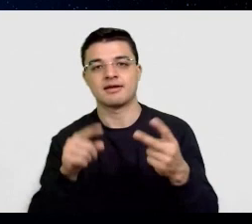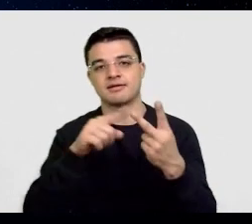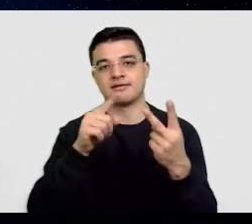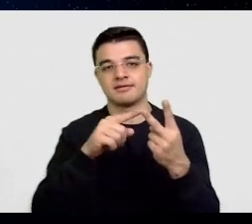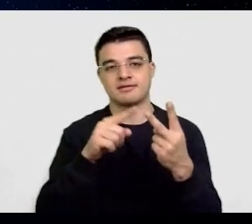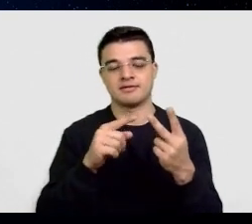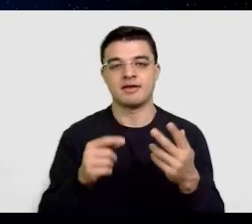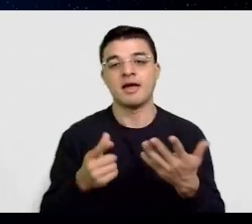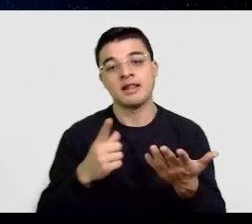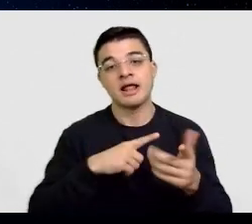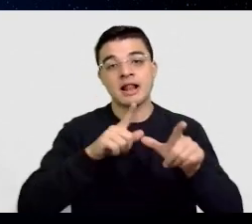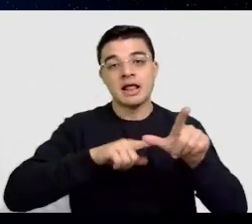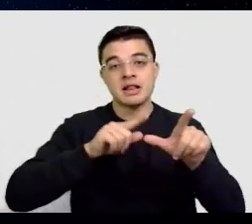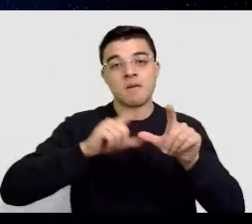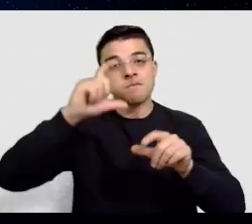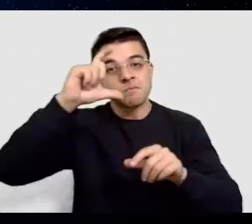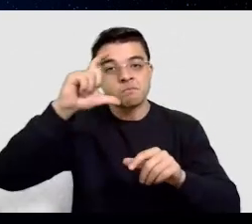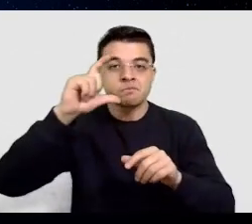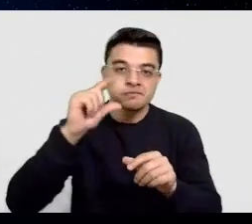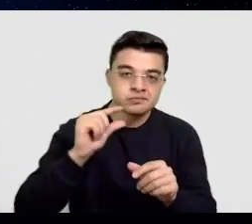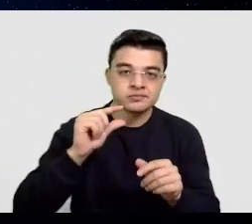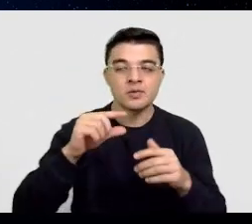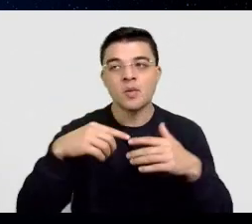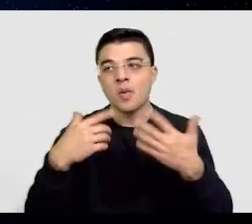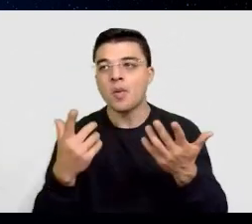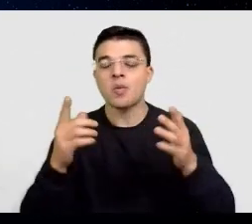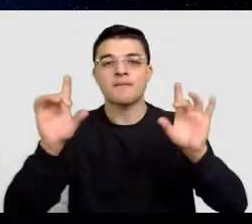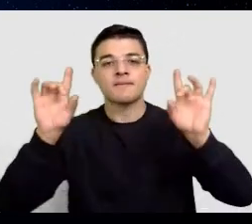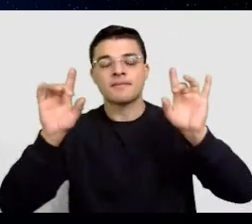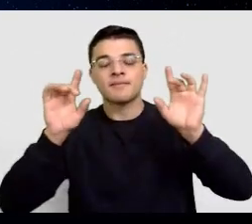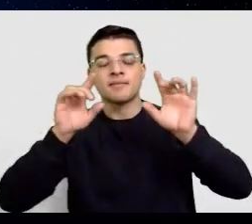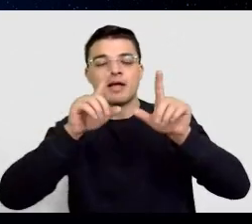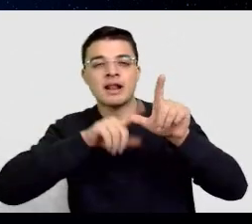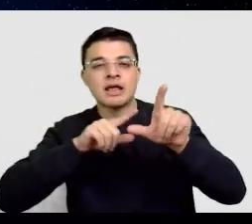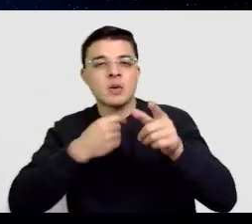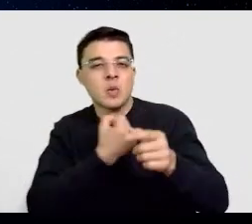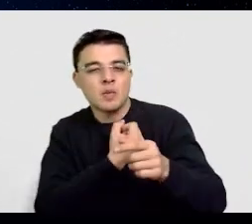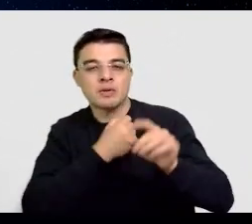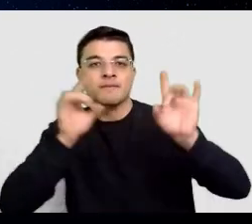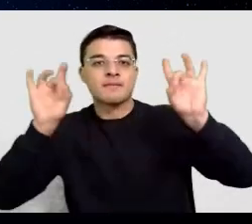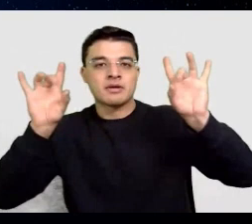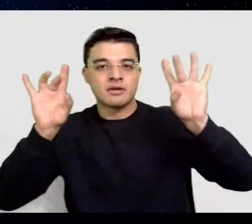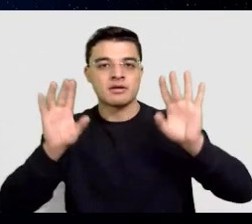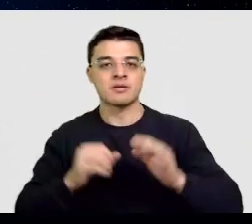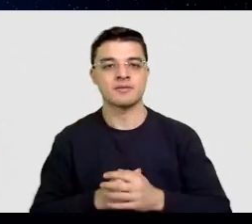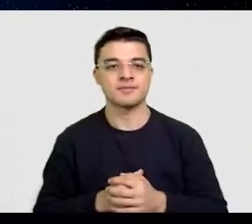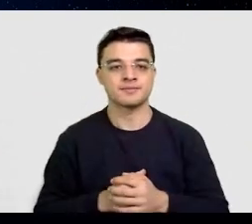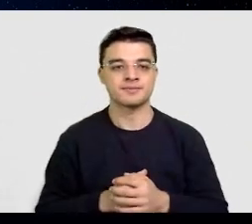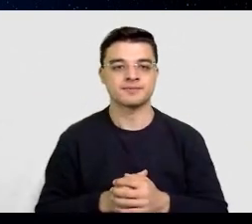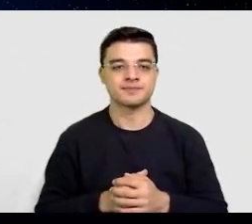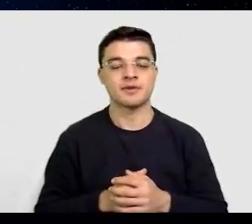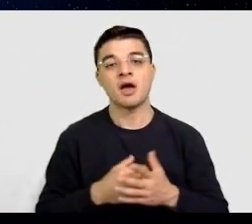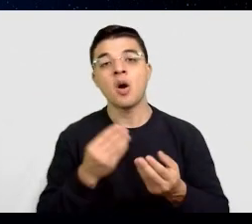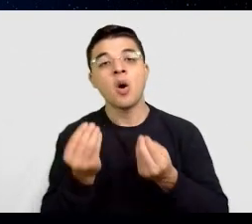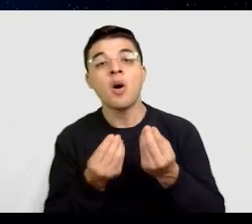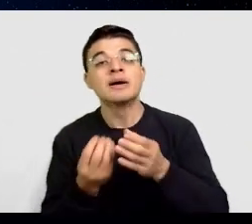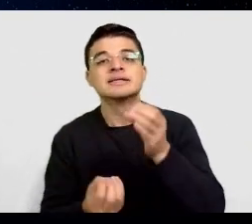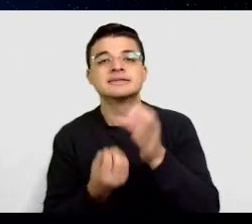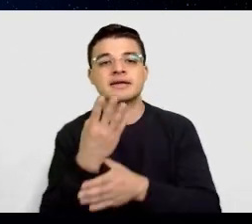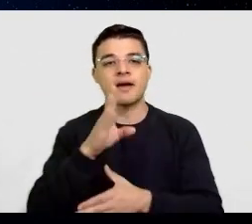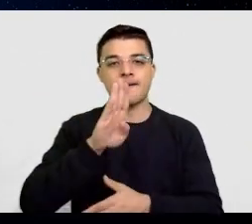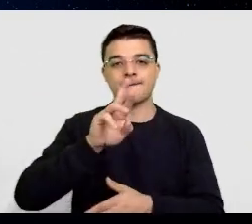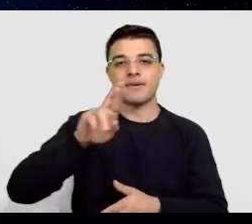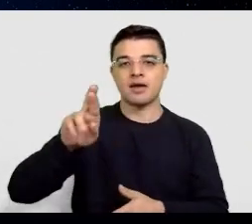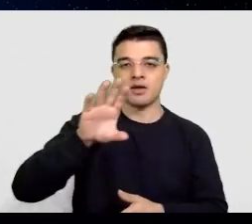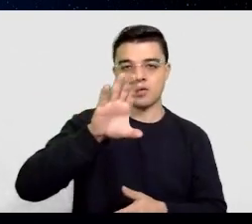caractere, caracteres especiais, entre outros. E um dos desafios desse teste foi como gerar BR Codes válidos. Então, eu fiz